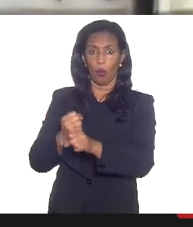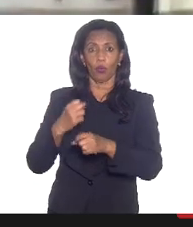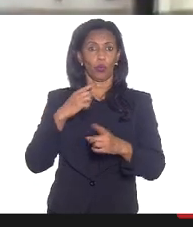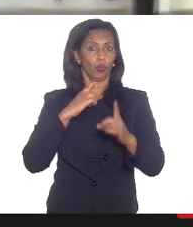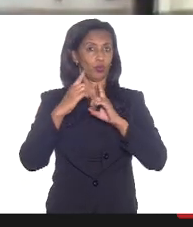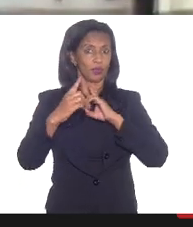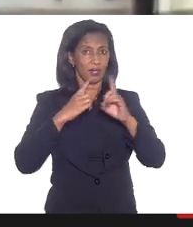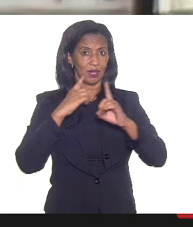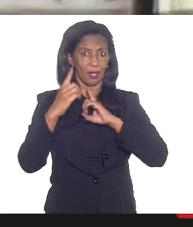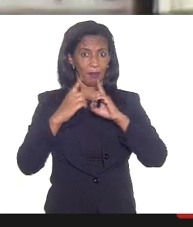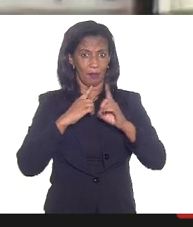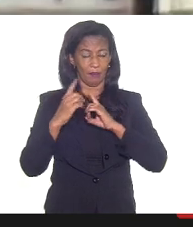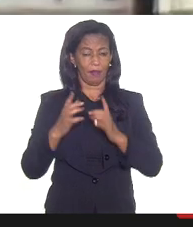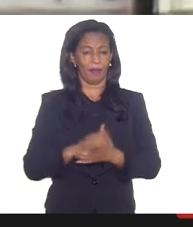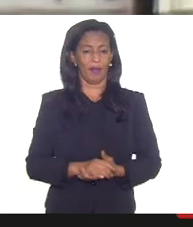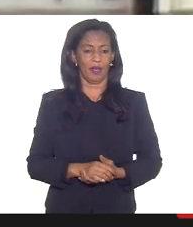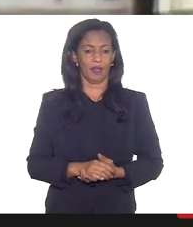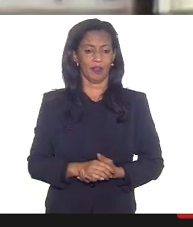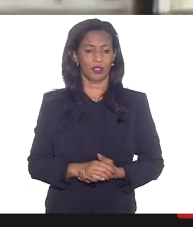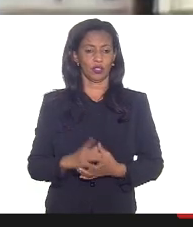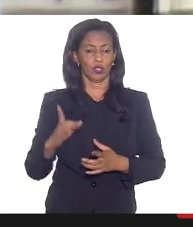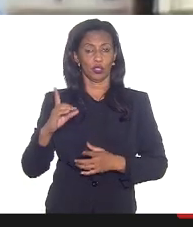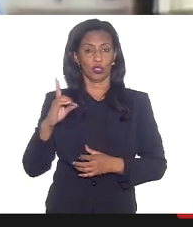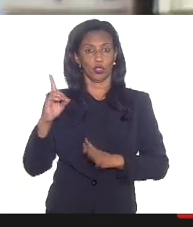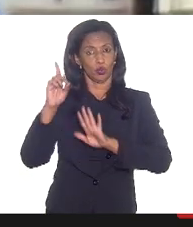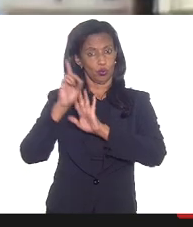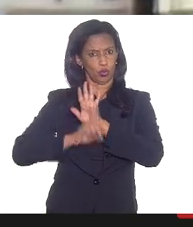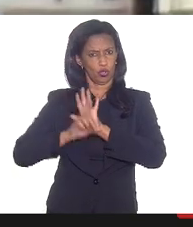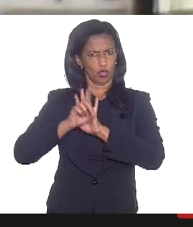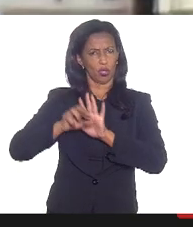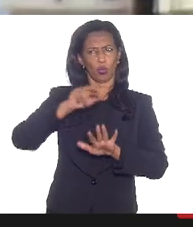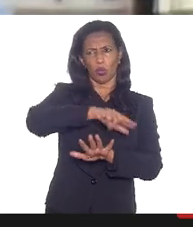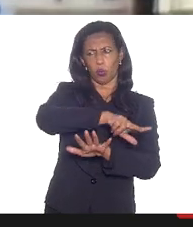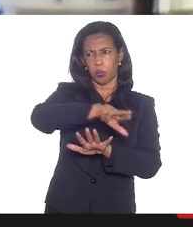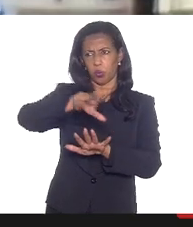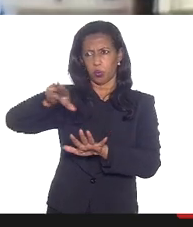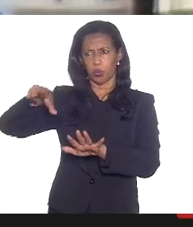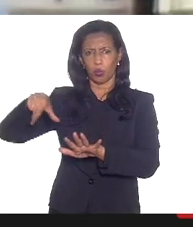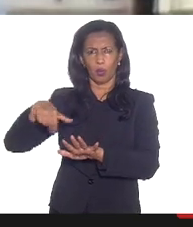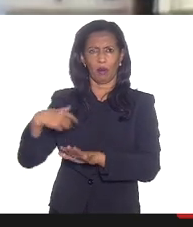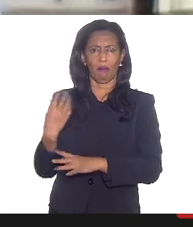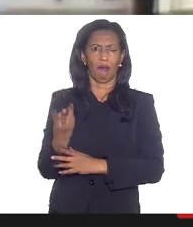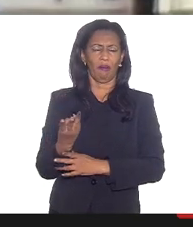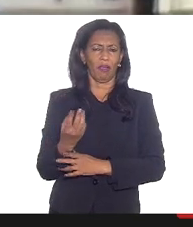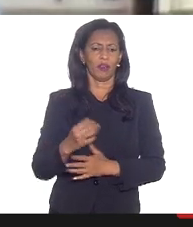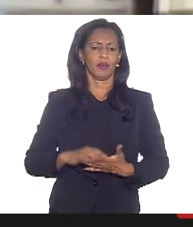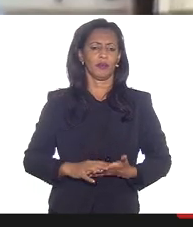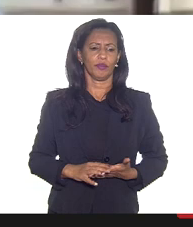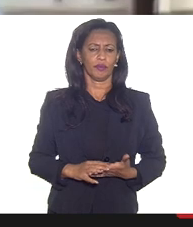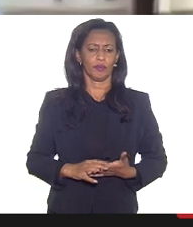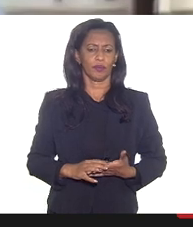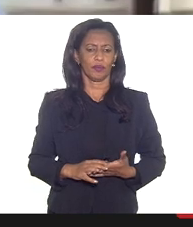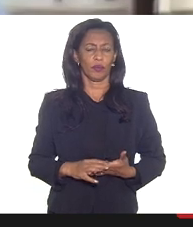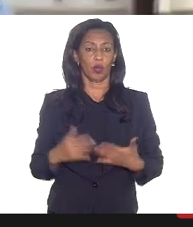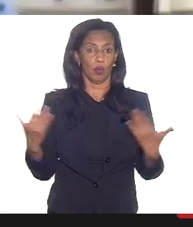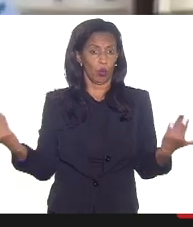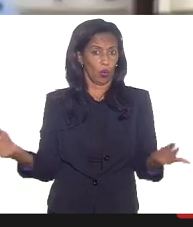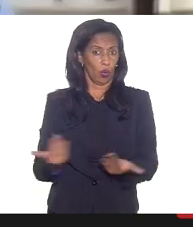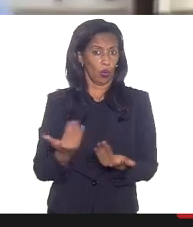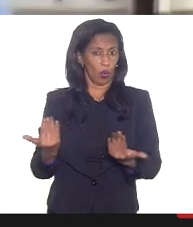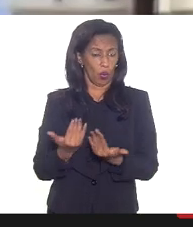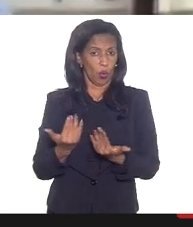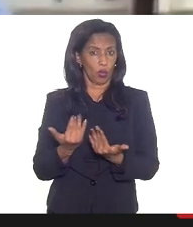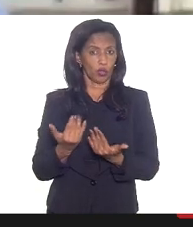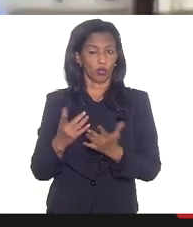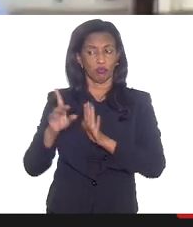e entre os diretores lá na DER, entre outras. Mas essas três me parece que são as três hoje fundantes